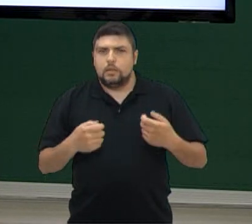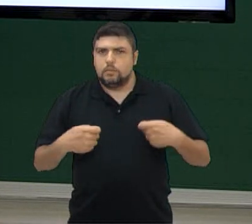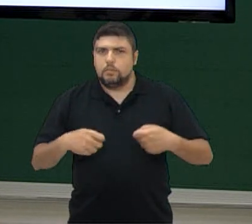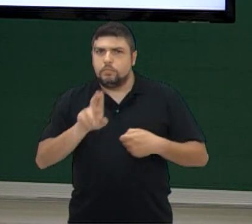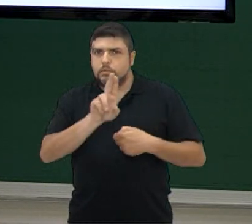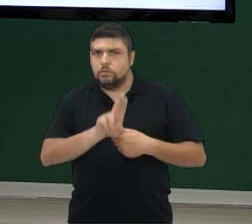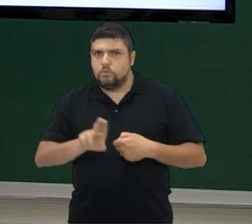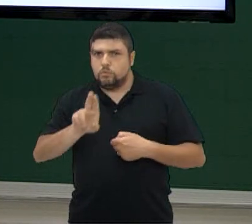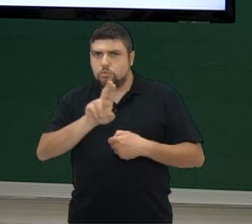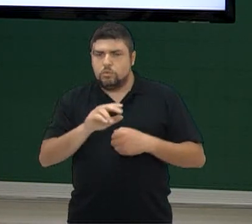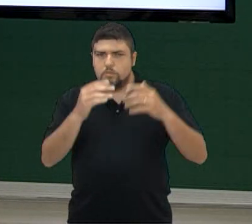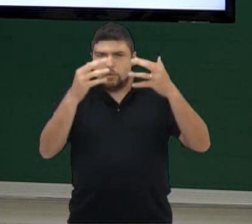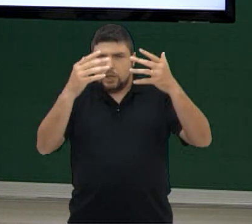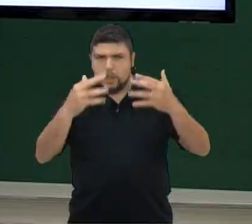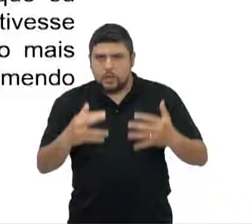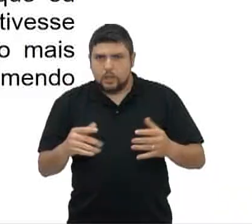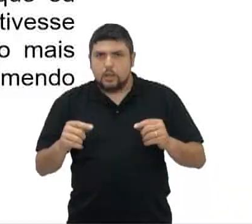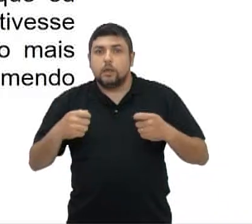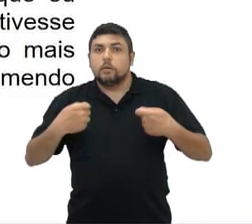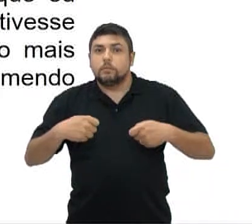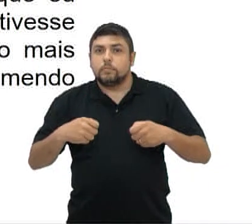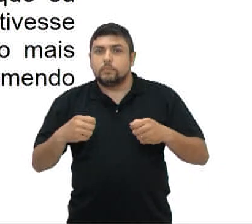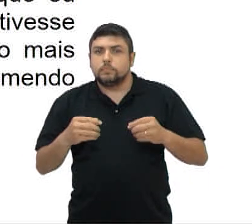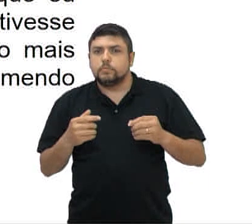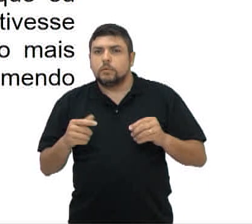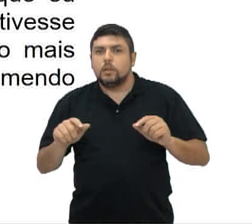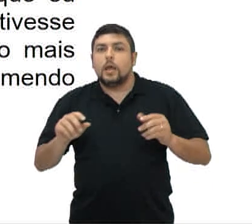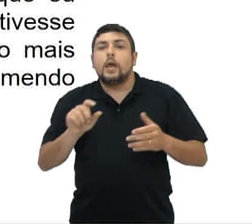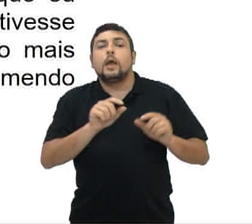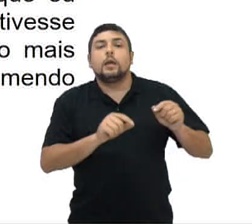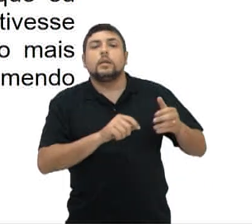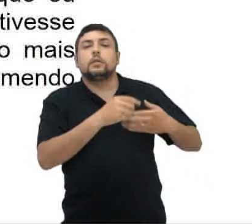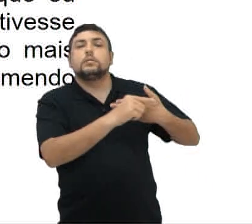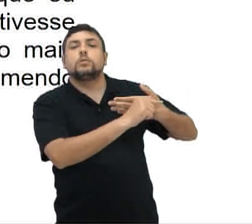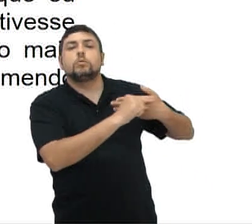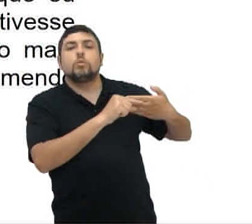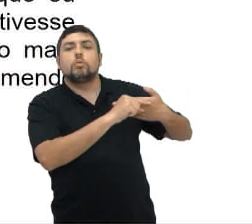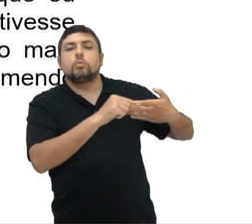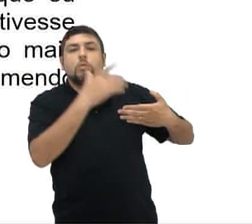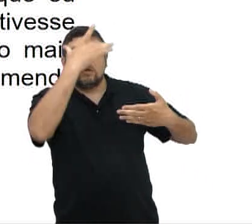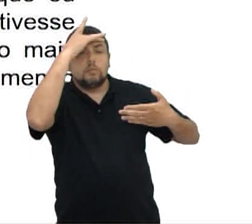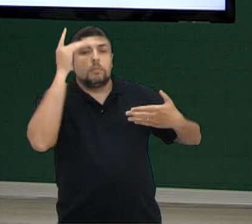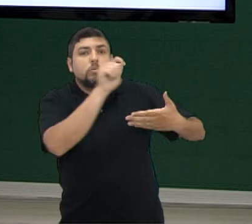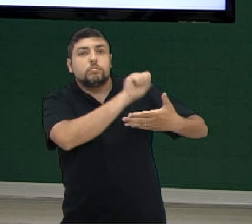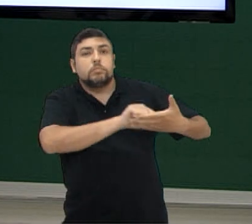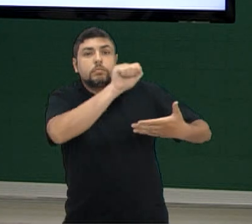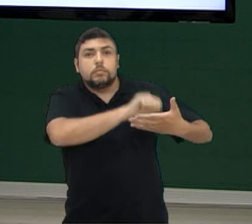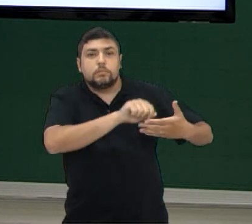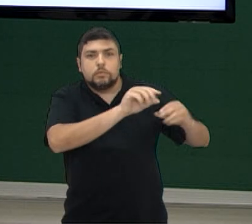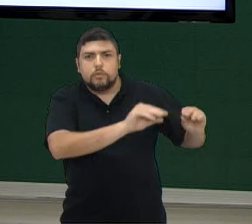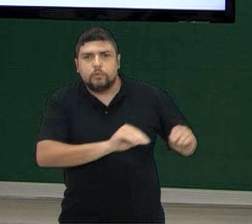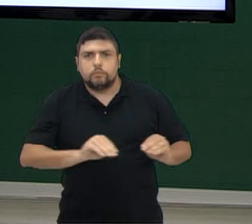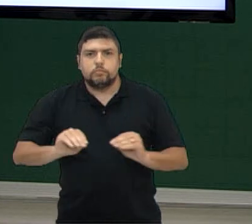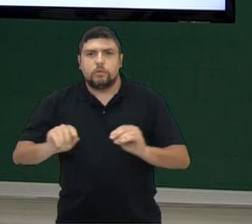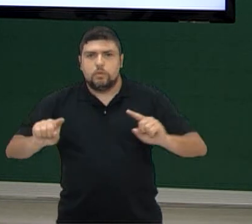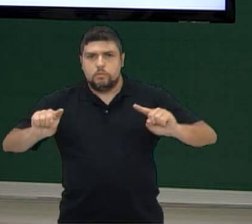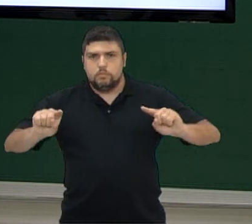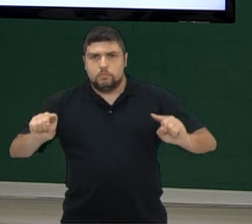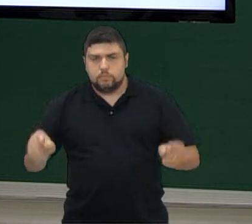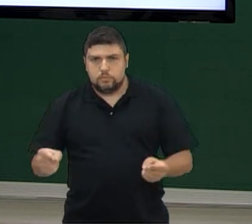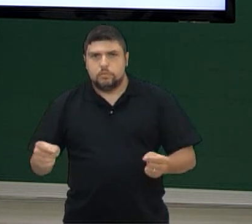parênteses no final da citação, né, o nome da pessoa que escreveu, no caso, o nome da autora, a gente